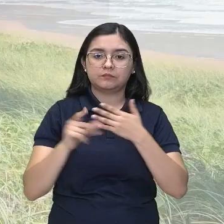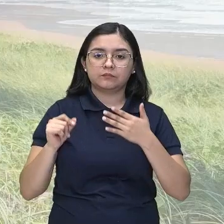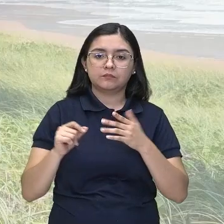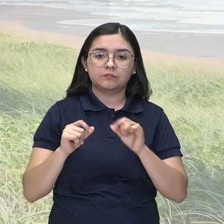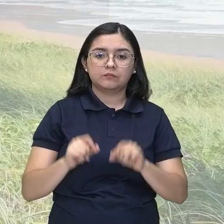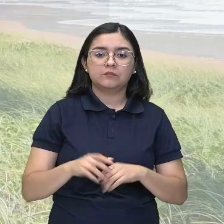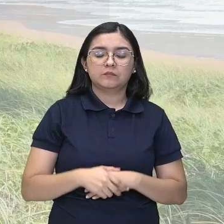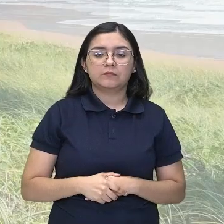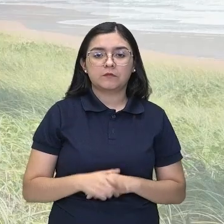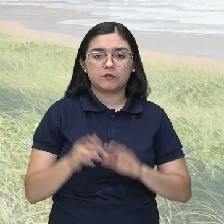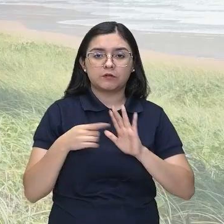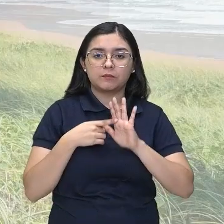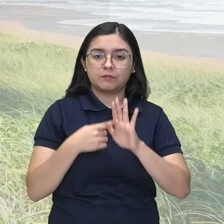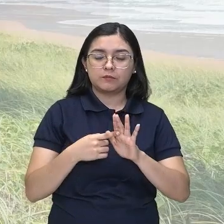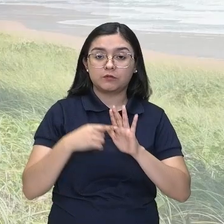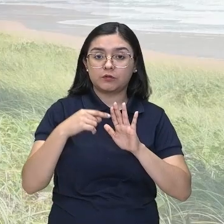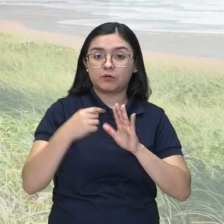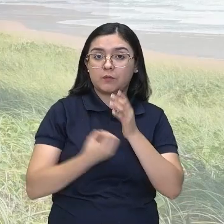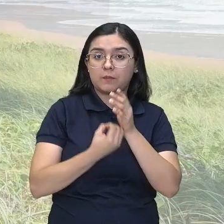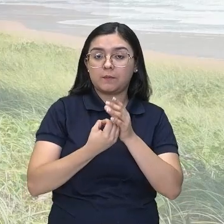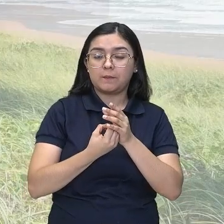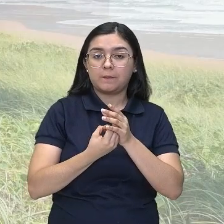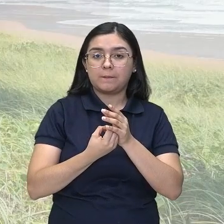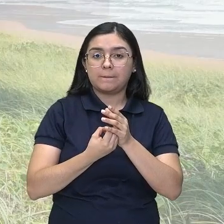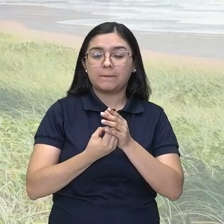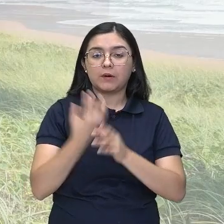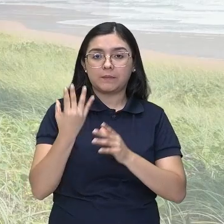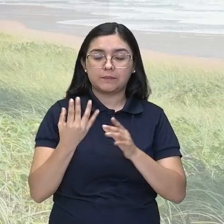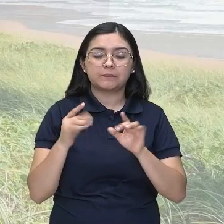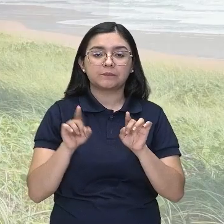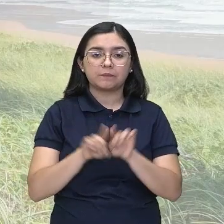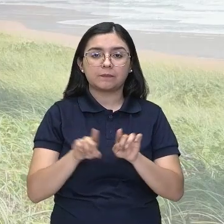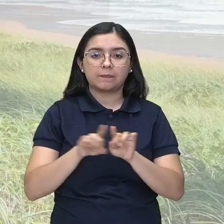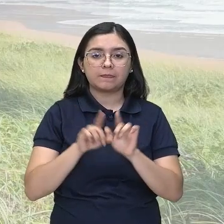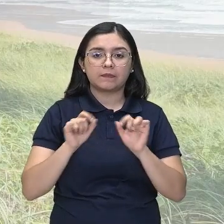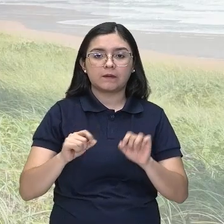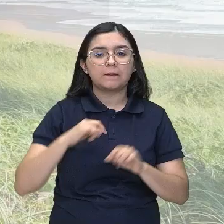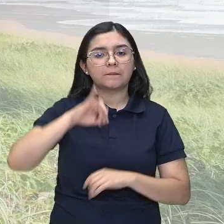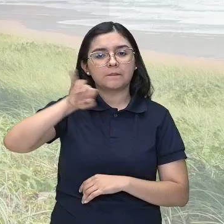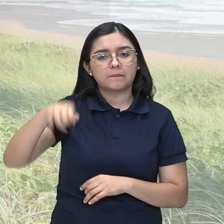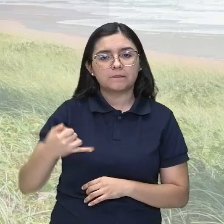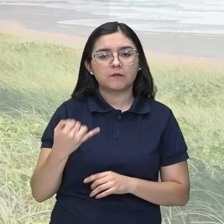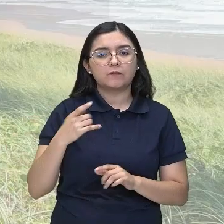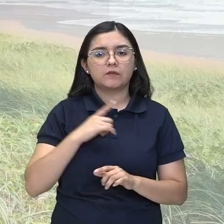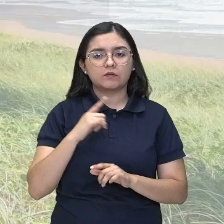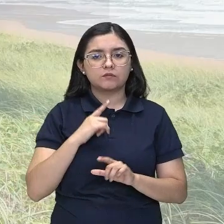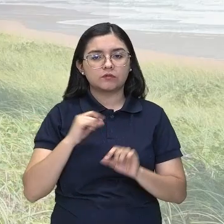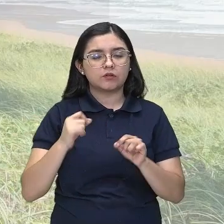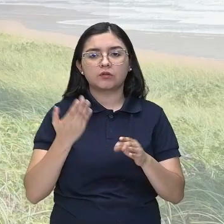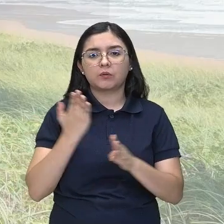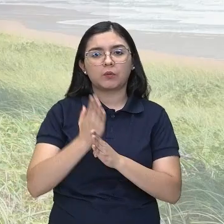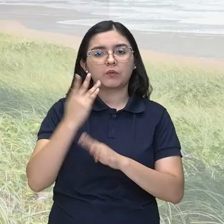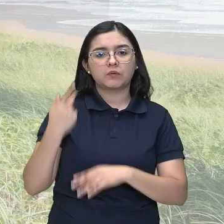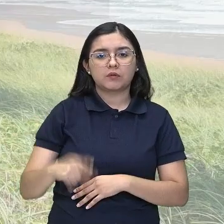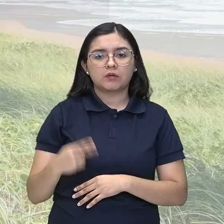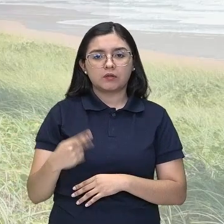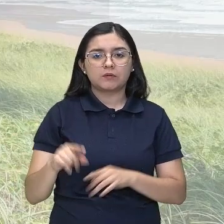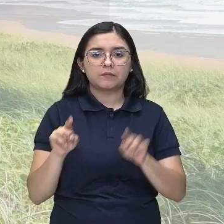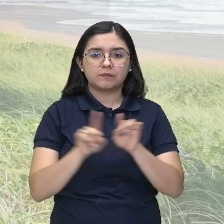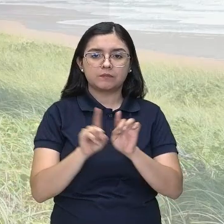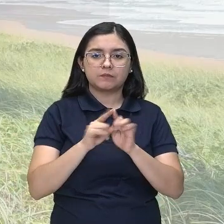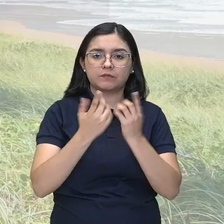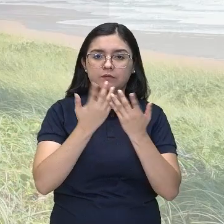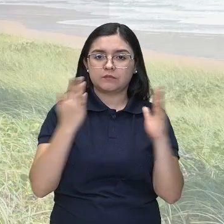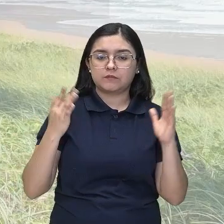traz aqui para o poema. Sem que desfrute os primores que não encontro por cá, sem quinda viste as